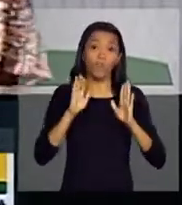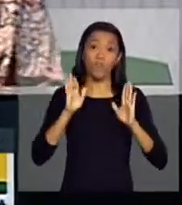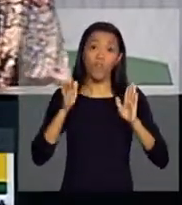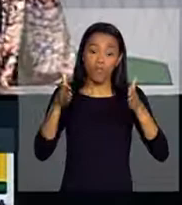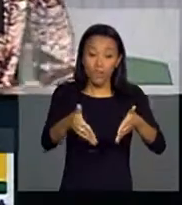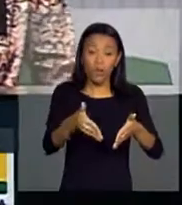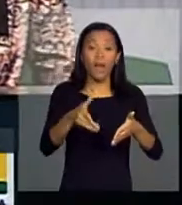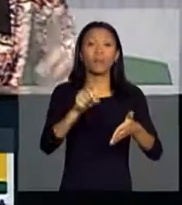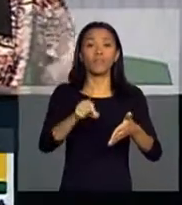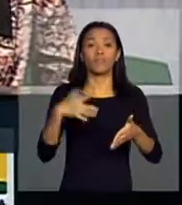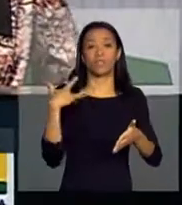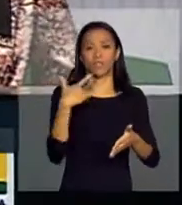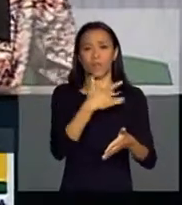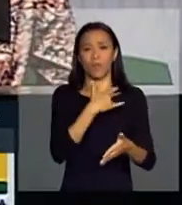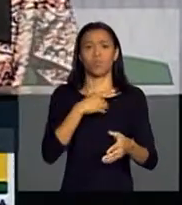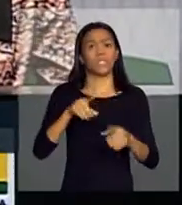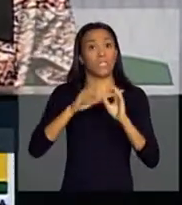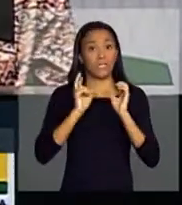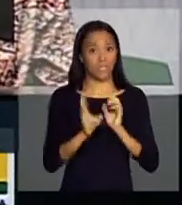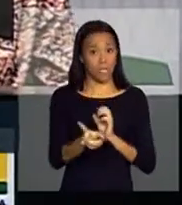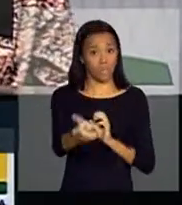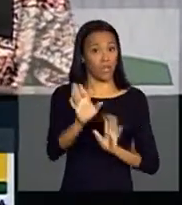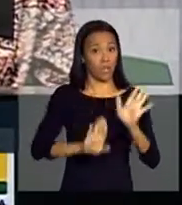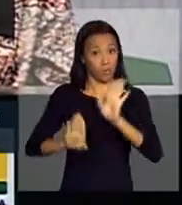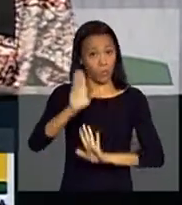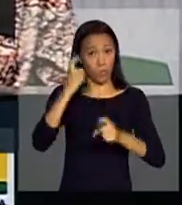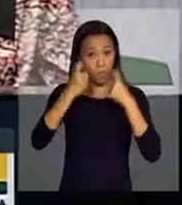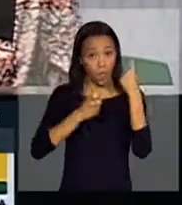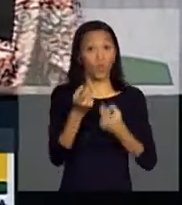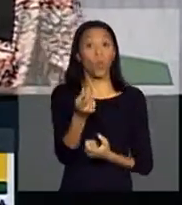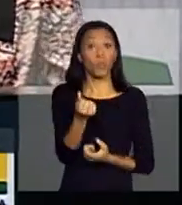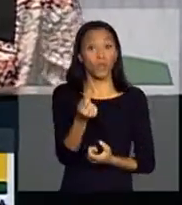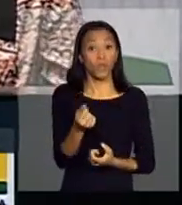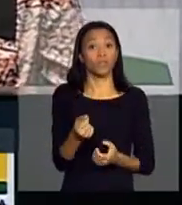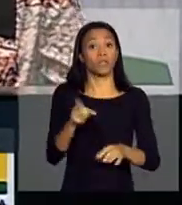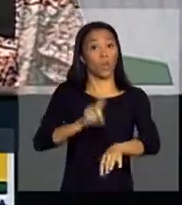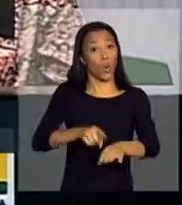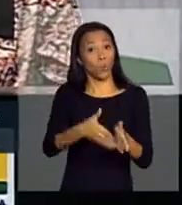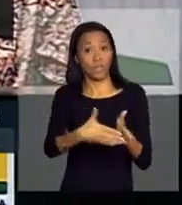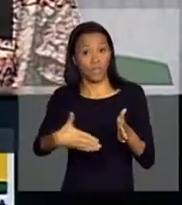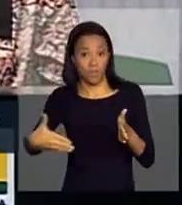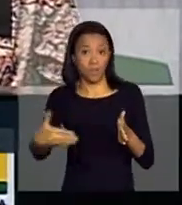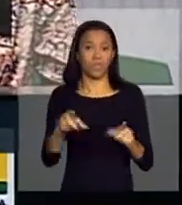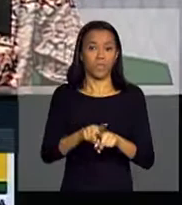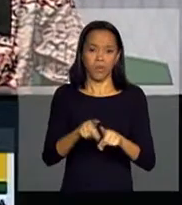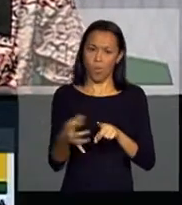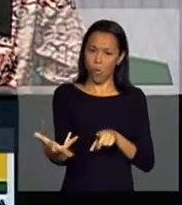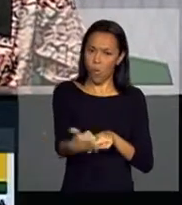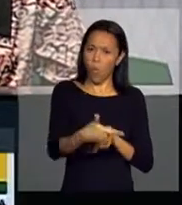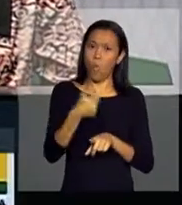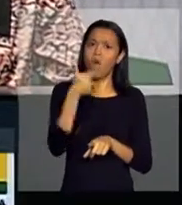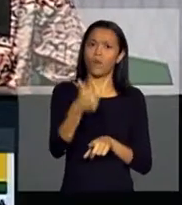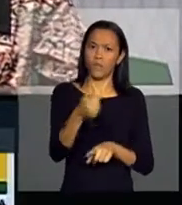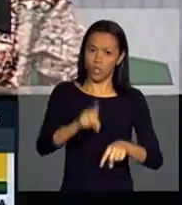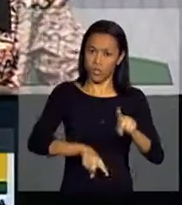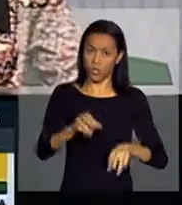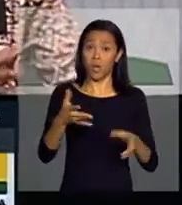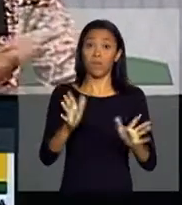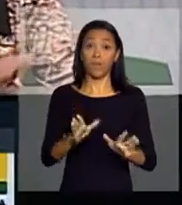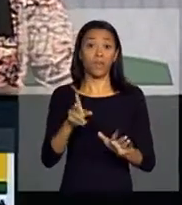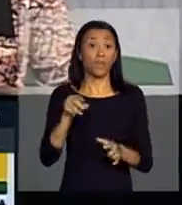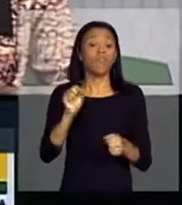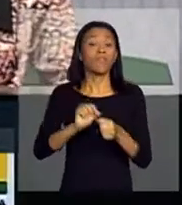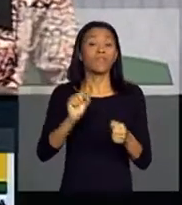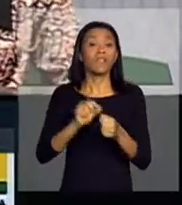mantendo preço prazo e qualidade porque não é admissível que o Brasil faça em uma política de